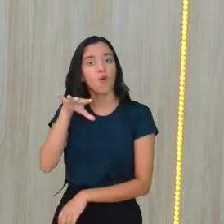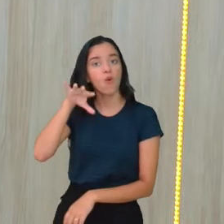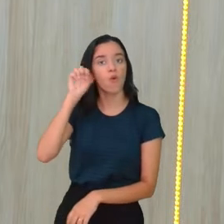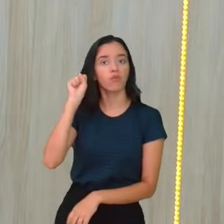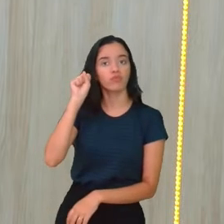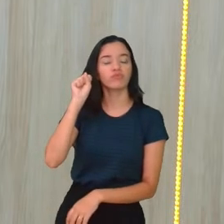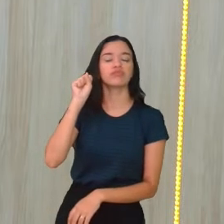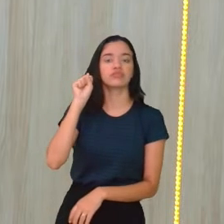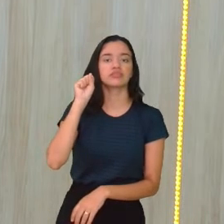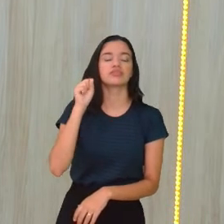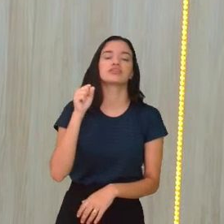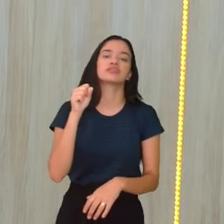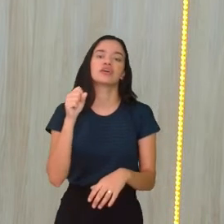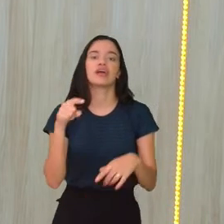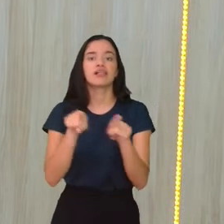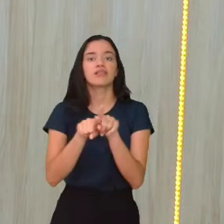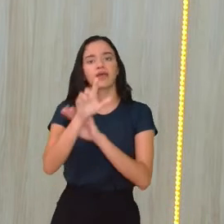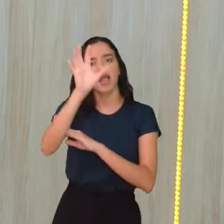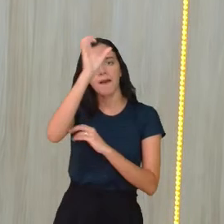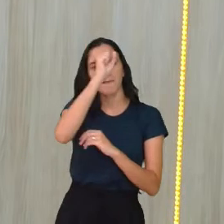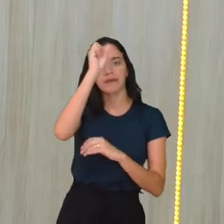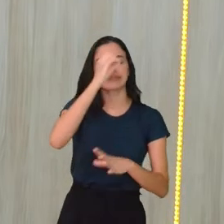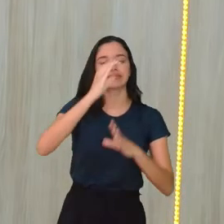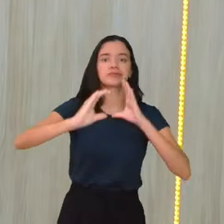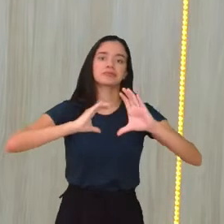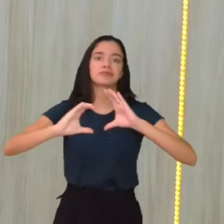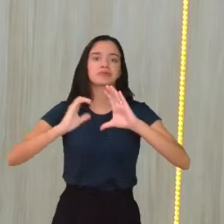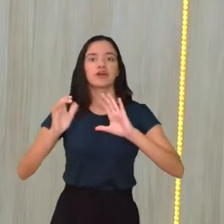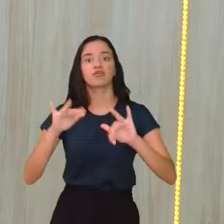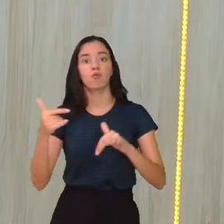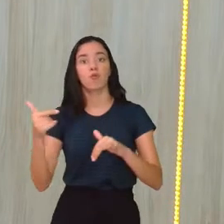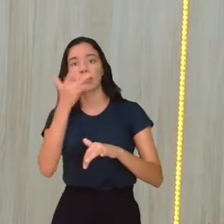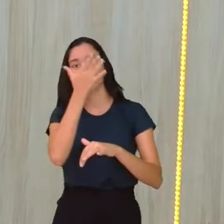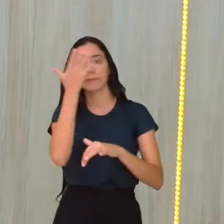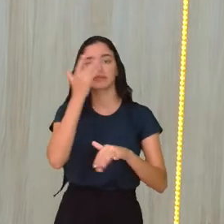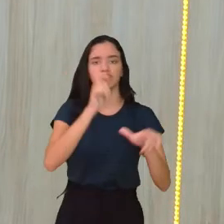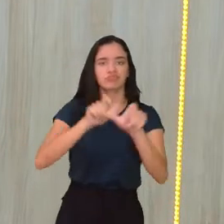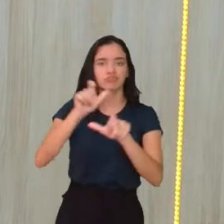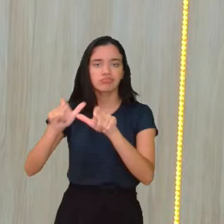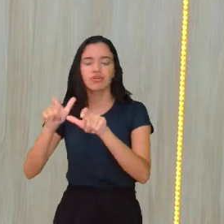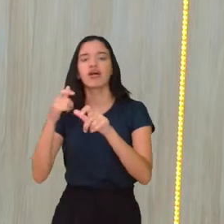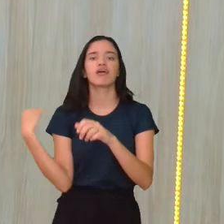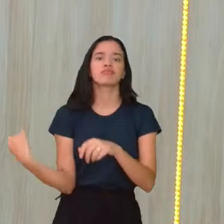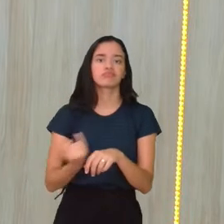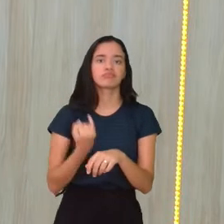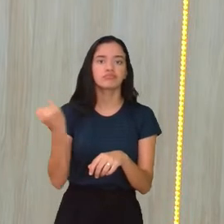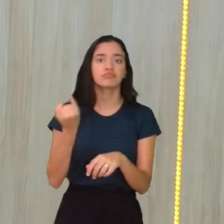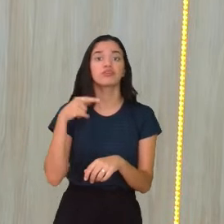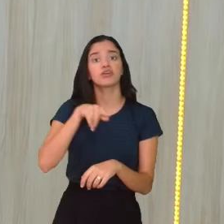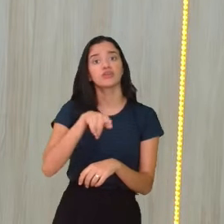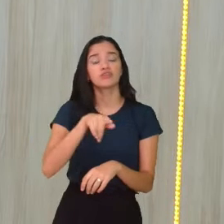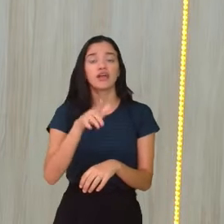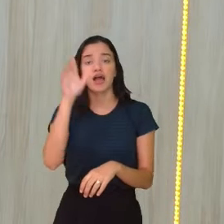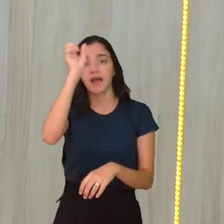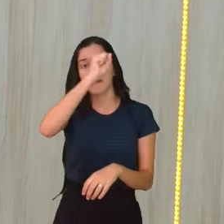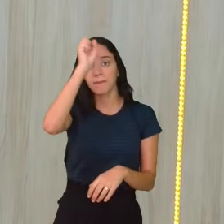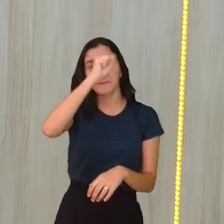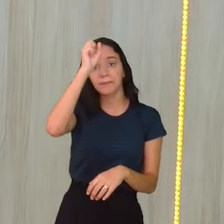ouvinte, né? Aprender a se comunicar com outras pessoas é fundamental. Do mesmo jeito que vocês aprendem